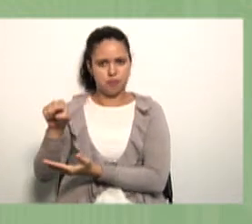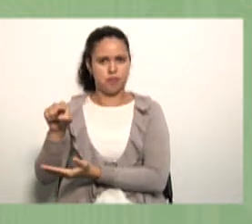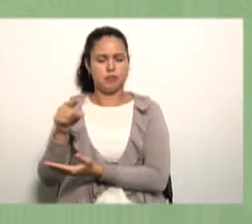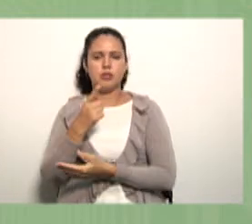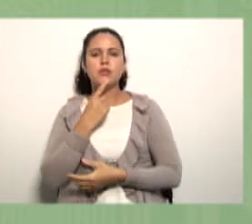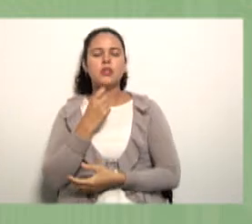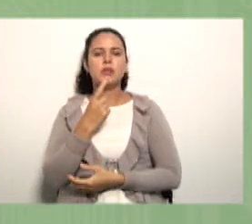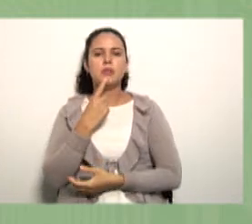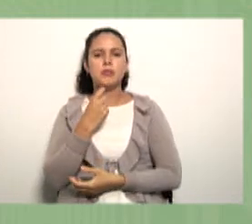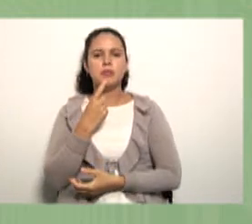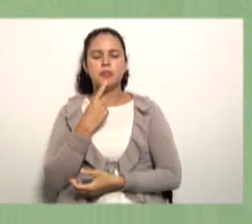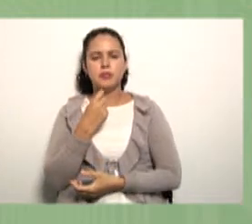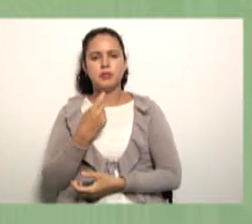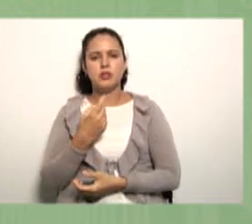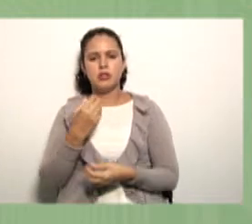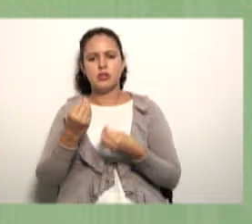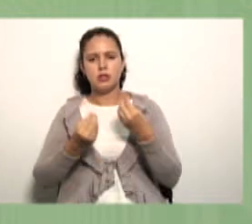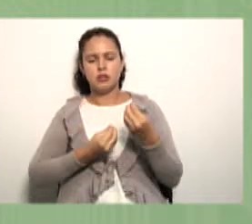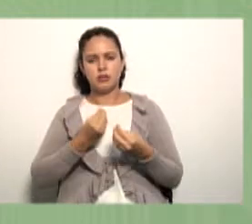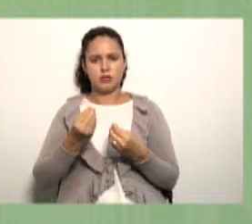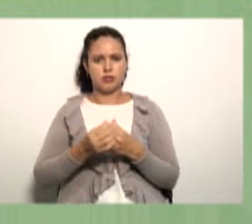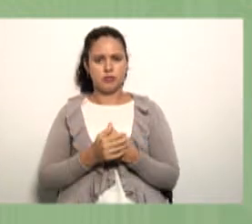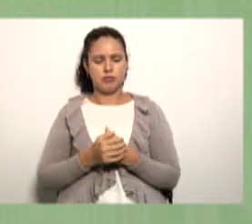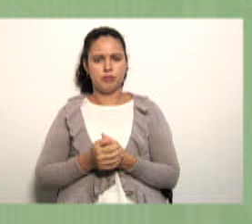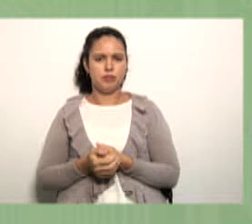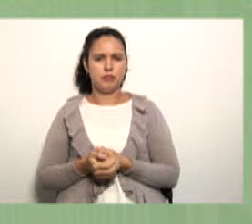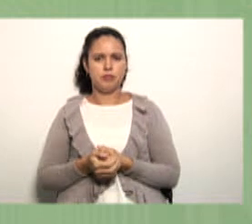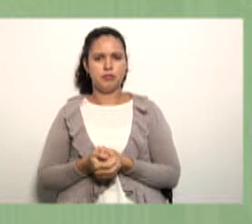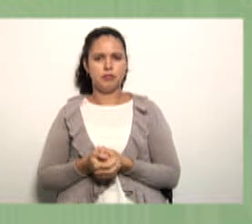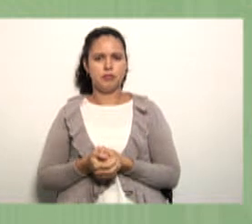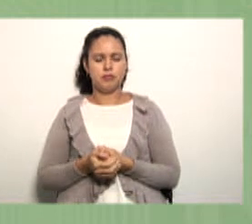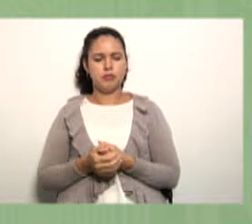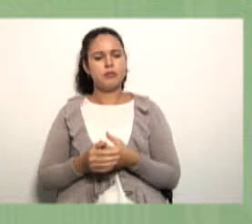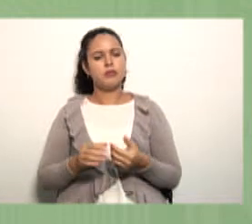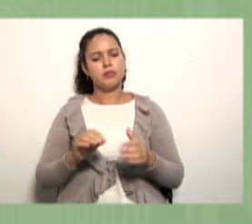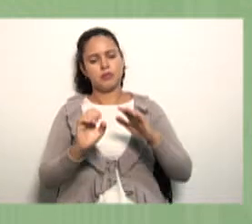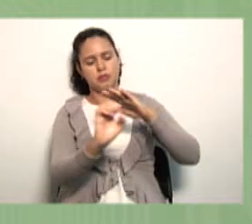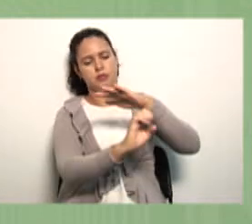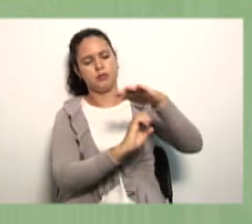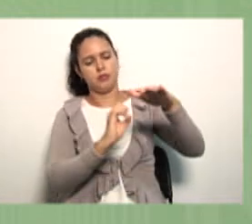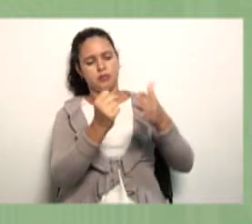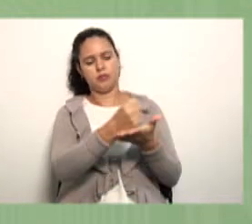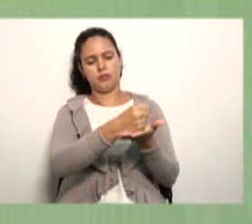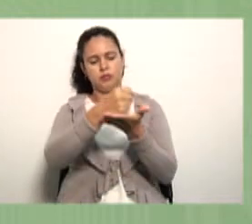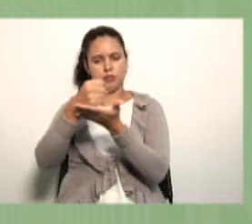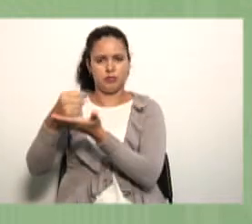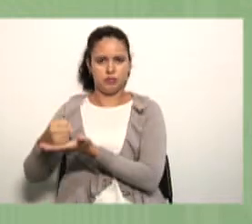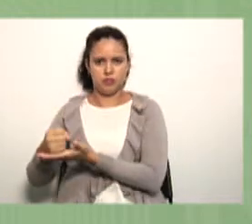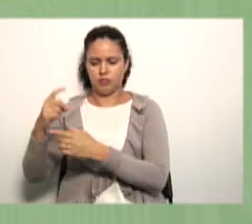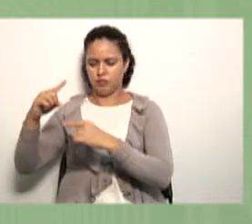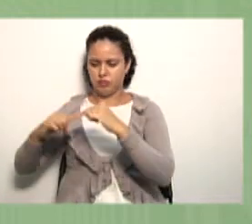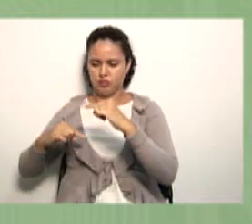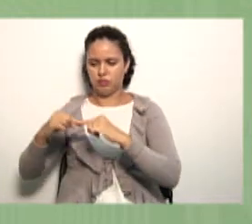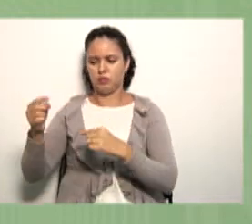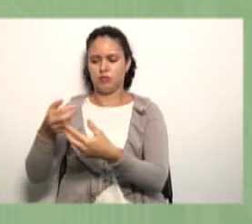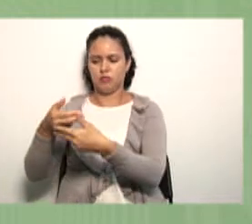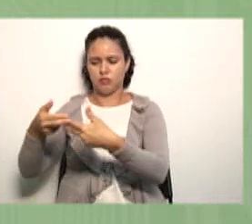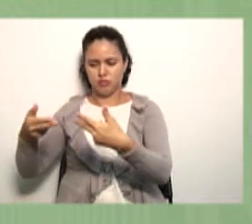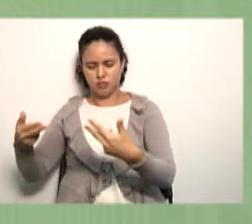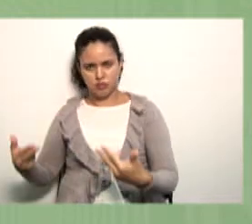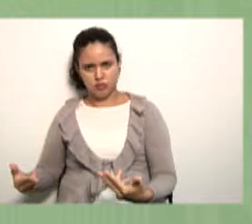vão receber bens e serviços que estão vindo aqui das empresas. Ou seja, por exemplo, a empresa